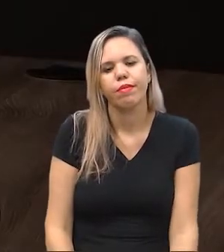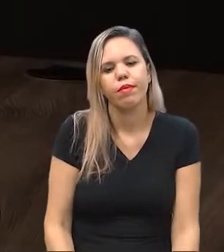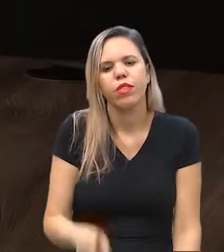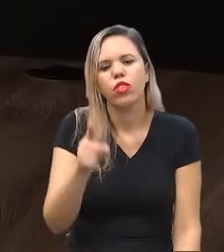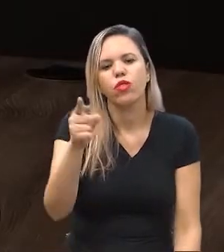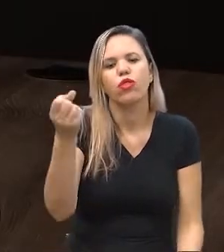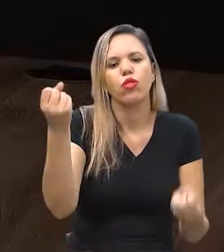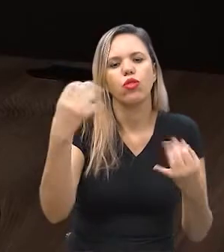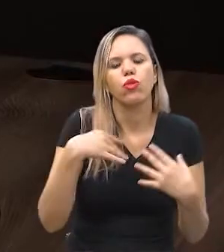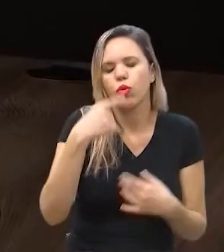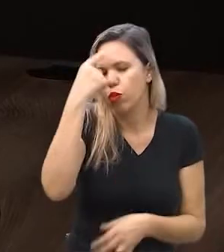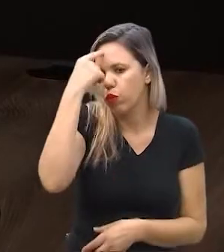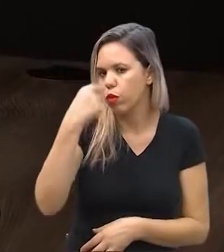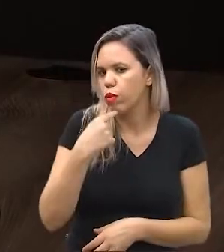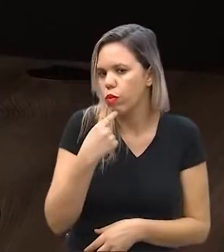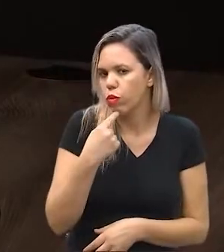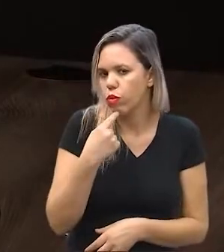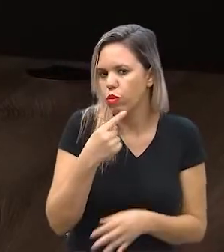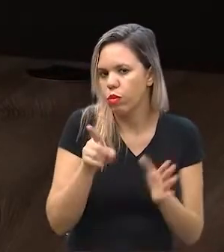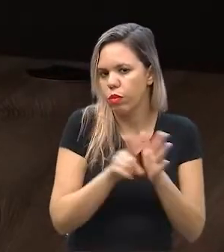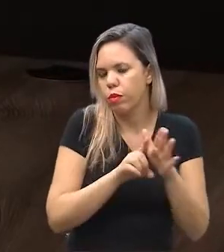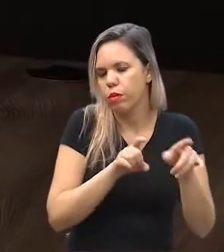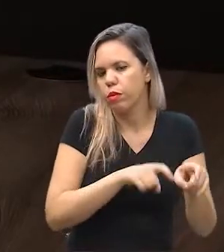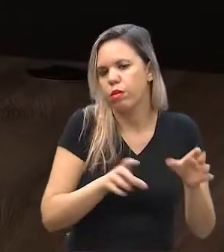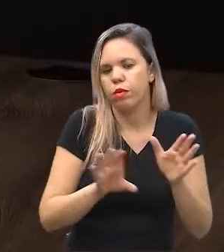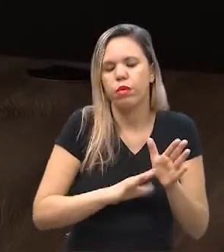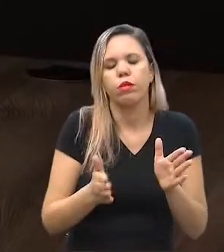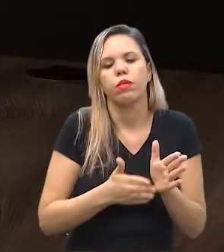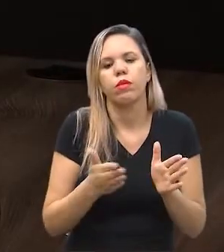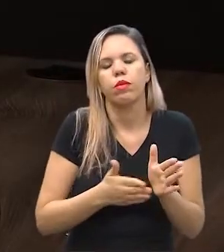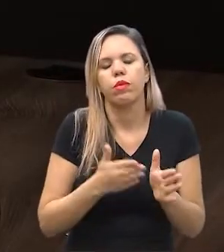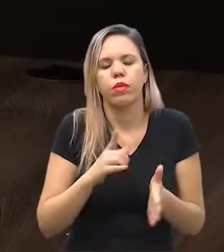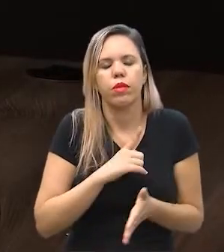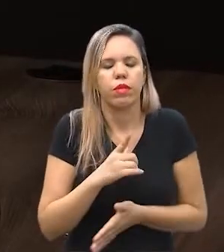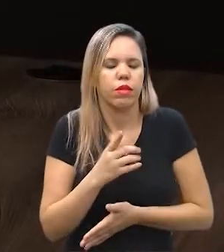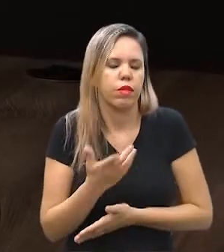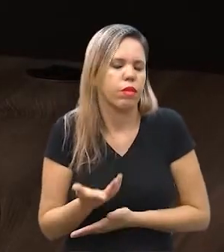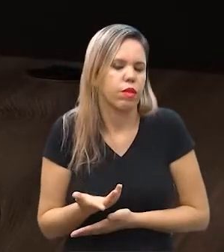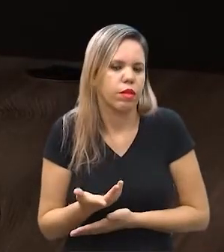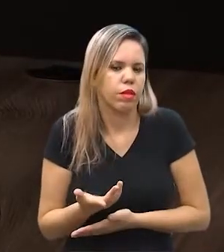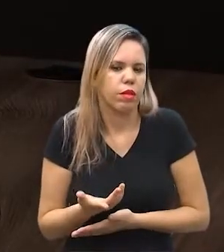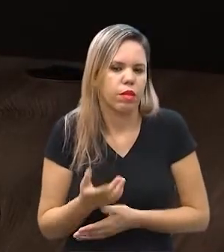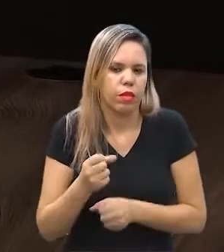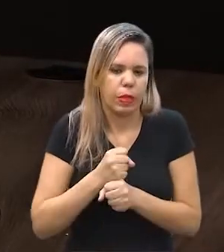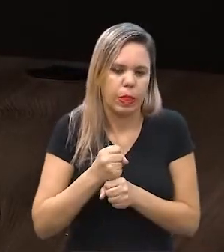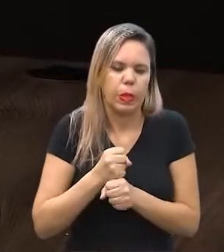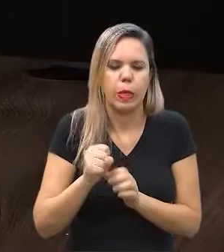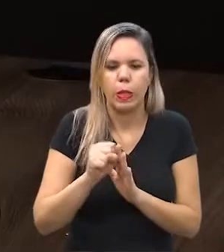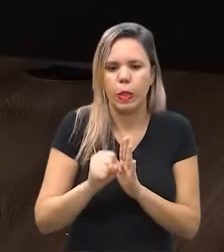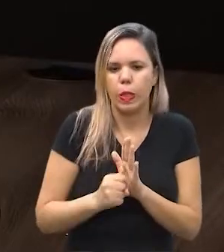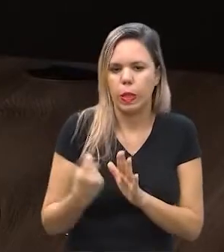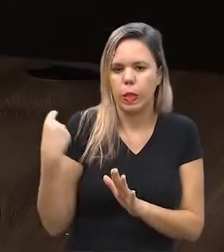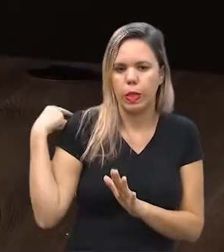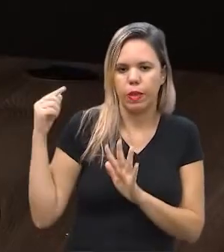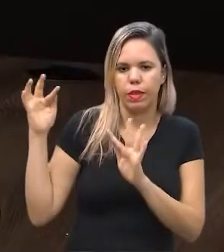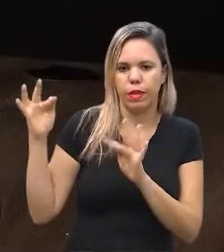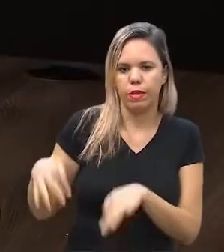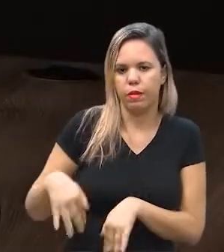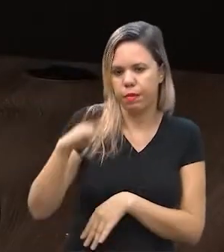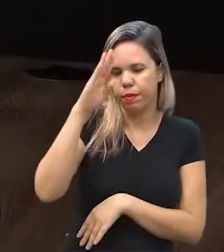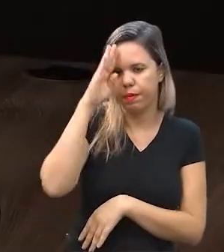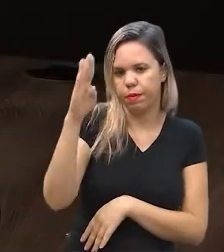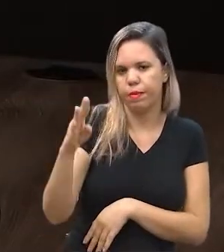você falasse um pouco do perfil desse produtor, que a gente teve no século passado, mais para o final,